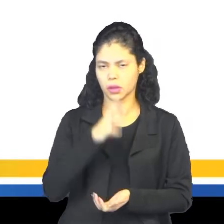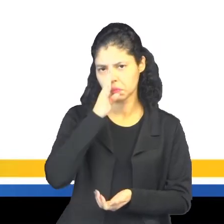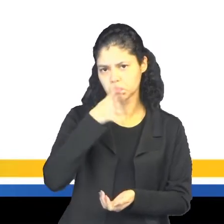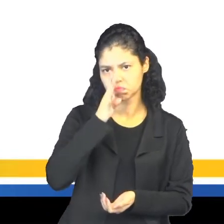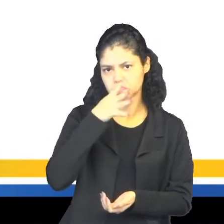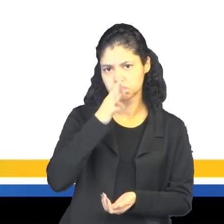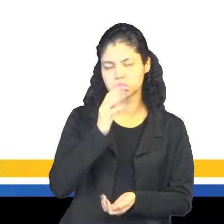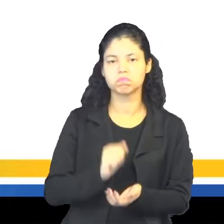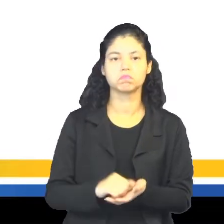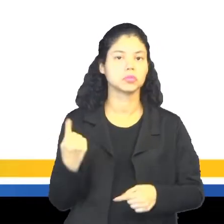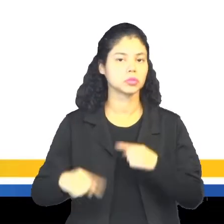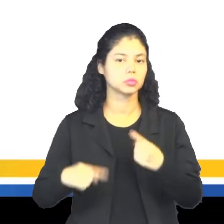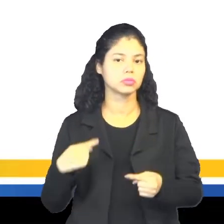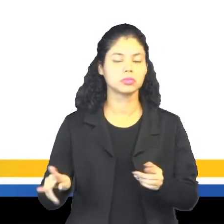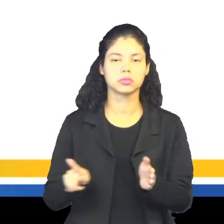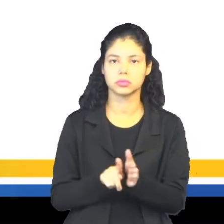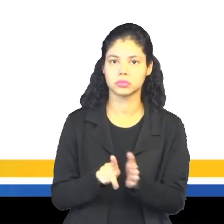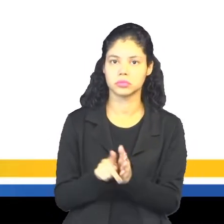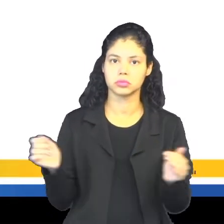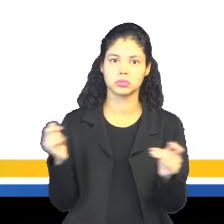essa política centralizadora.